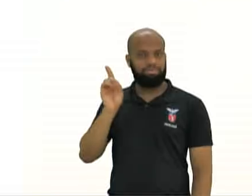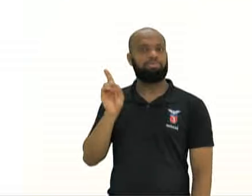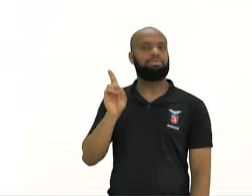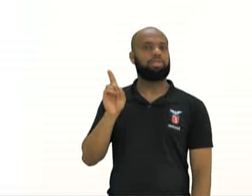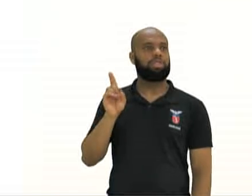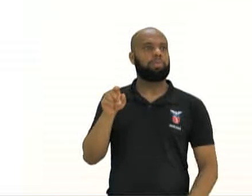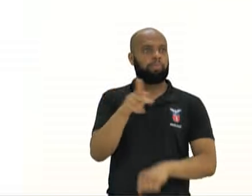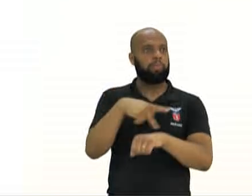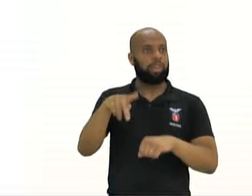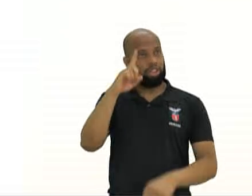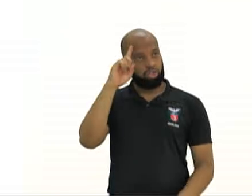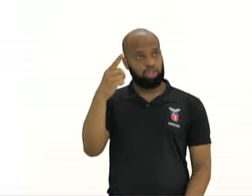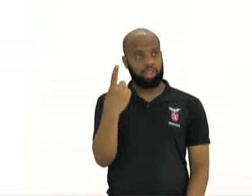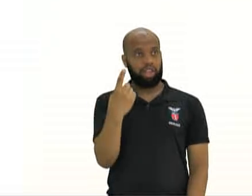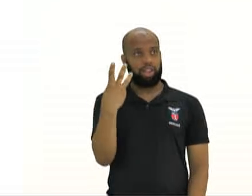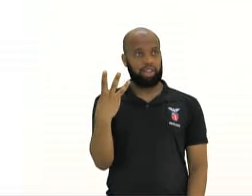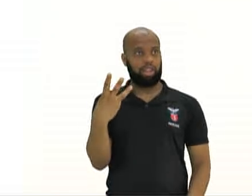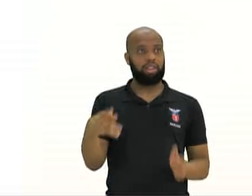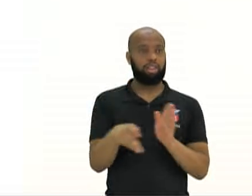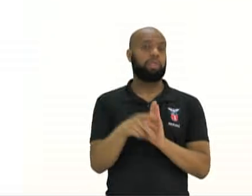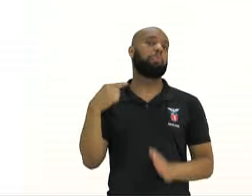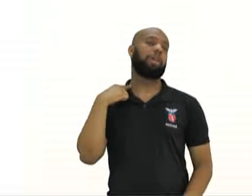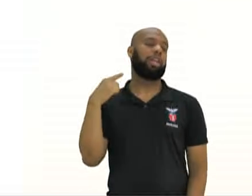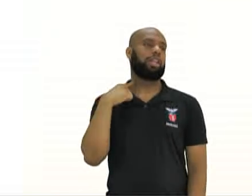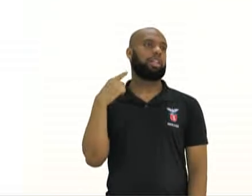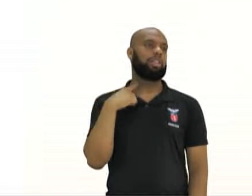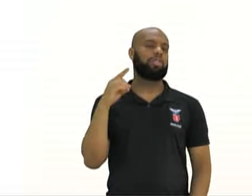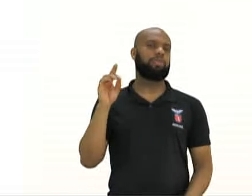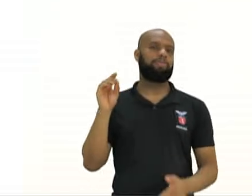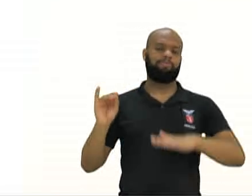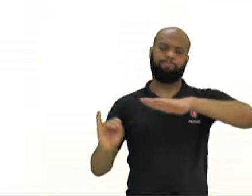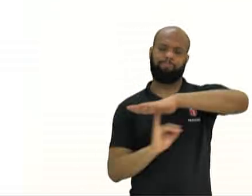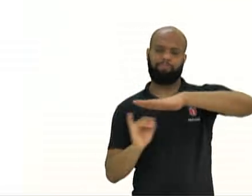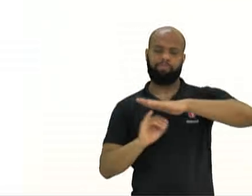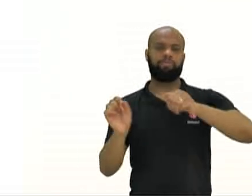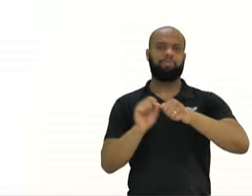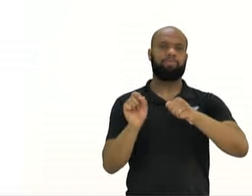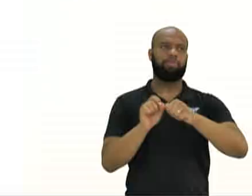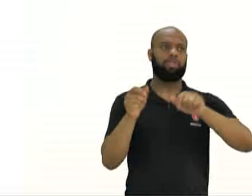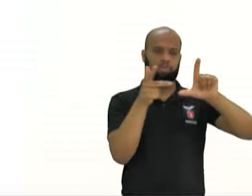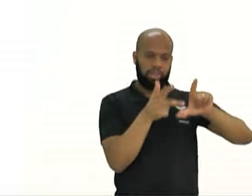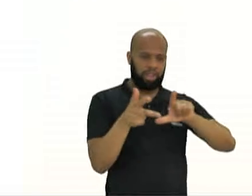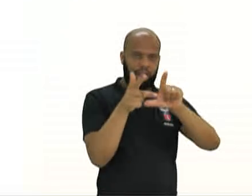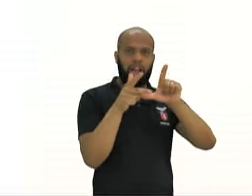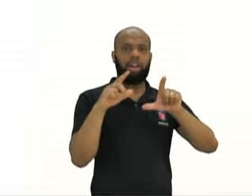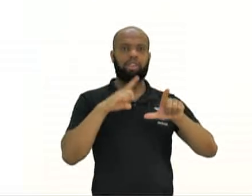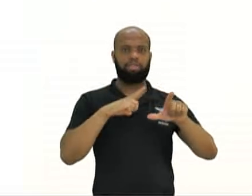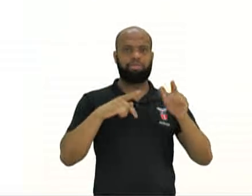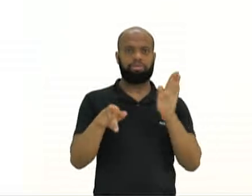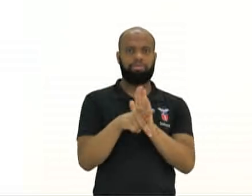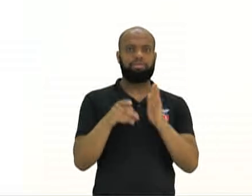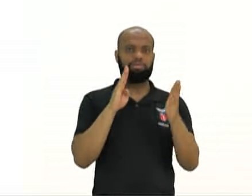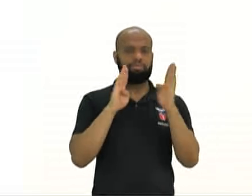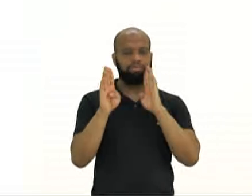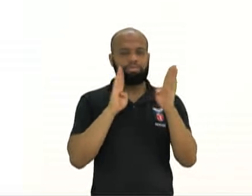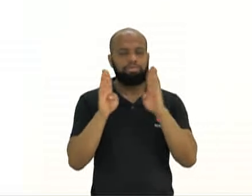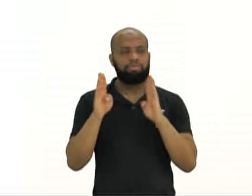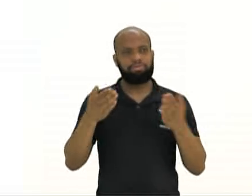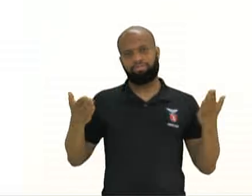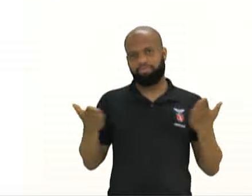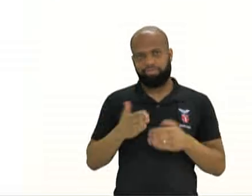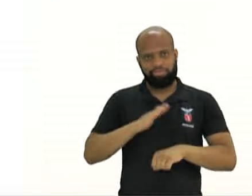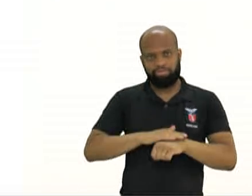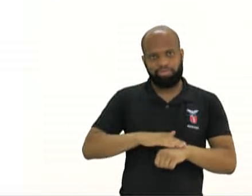do ano, de maneira informal, não era oficial, fez uma live no Facebook, né, agora a gente vive aí com várias